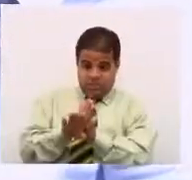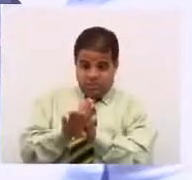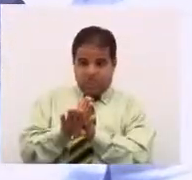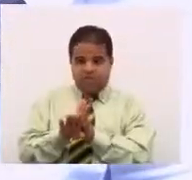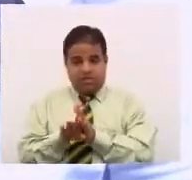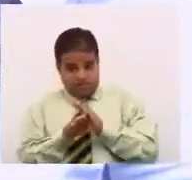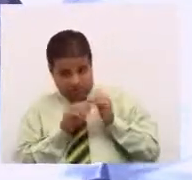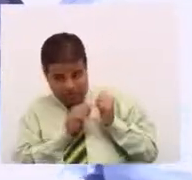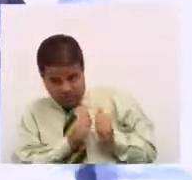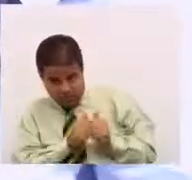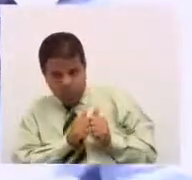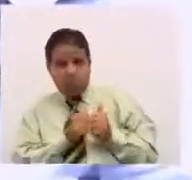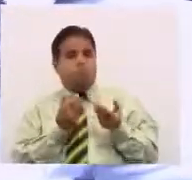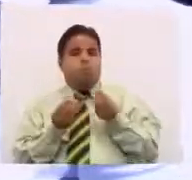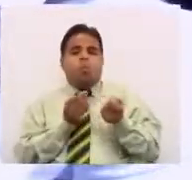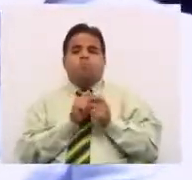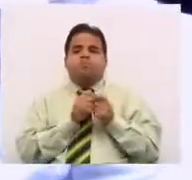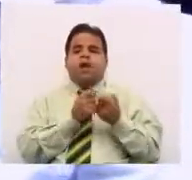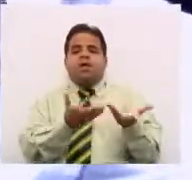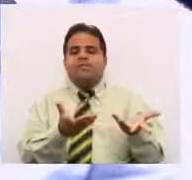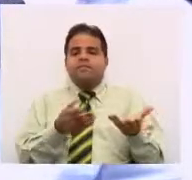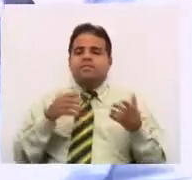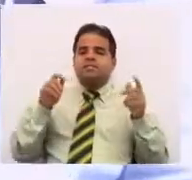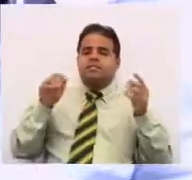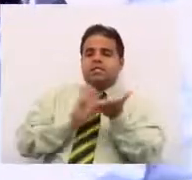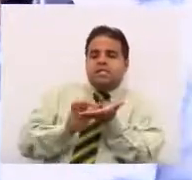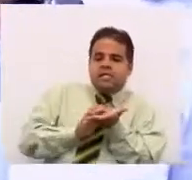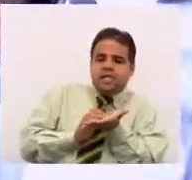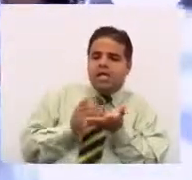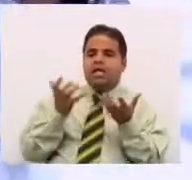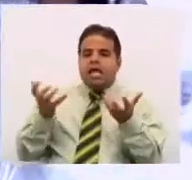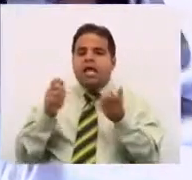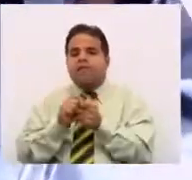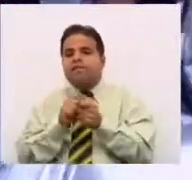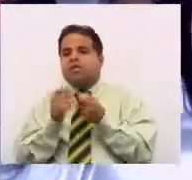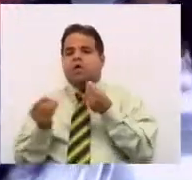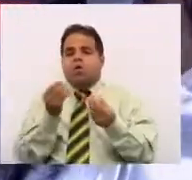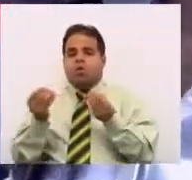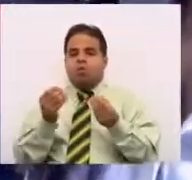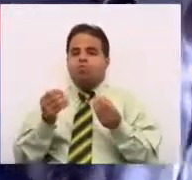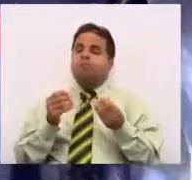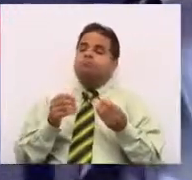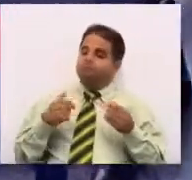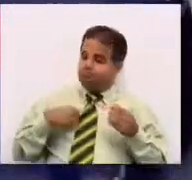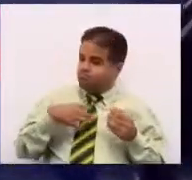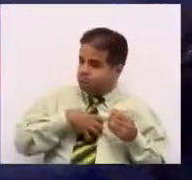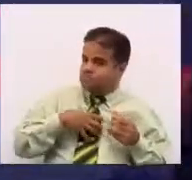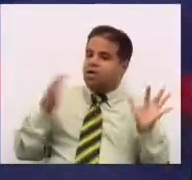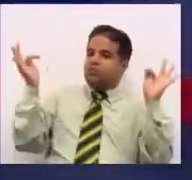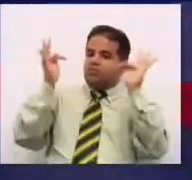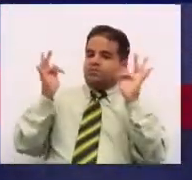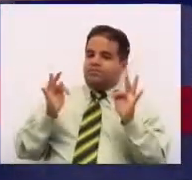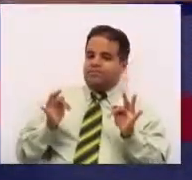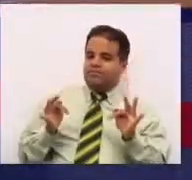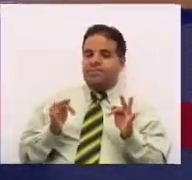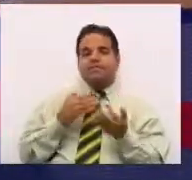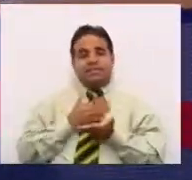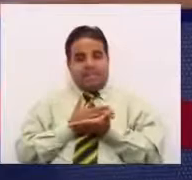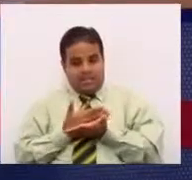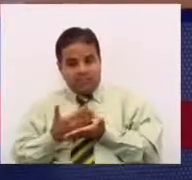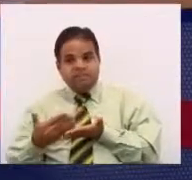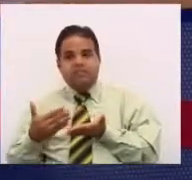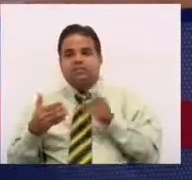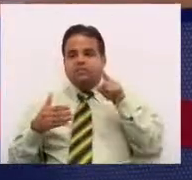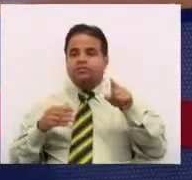ser contemplado pela Secretaria? Como é que a Secretaria pretende fazer isso? Sem dúvida. Eu fico feliz com a iniciativa tomada